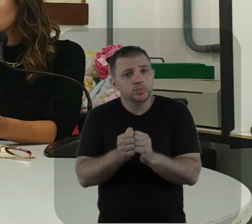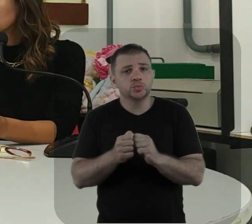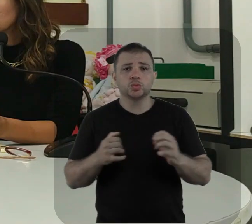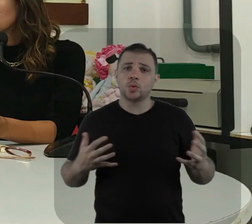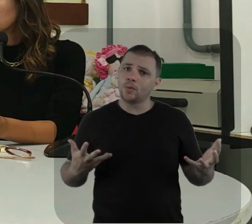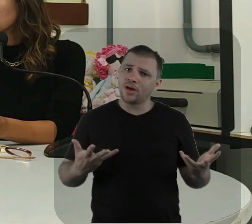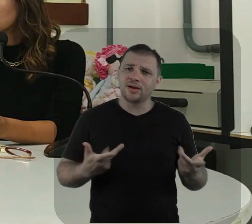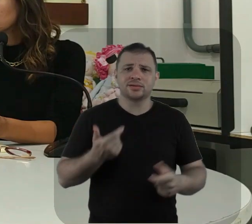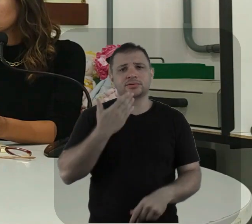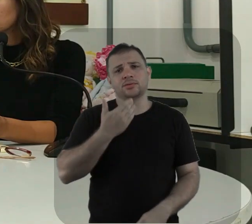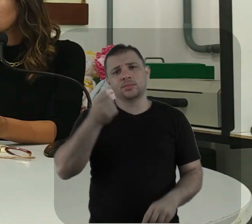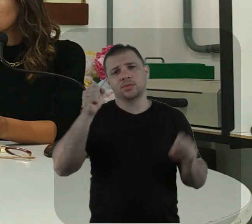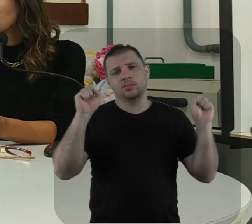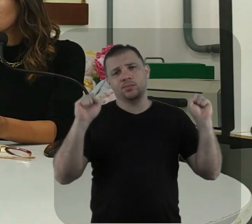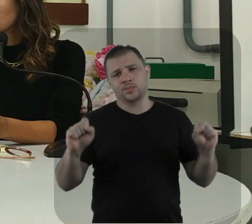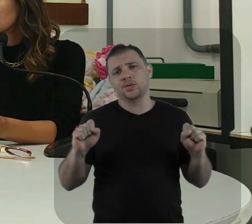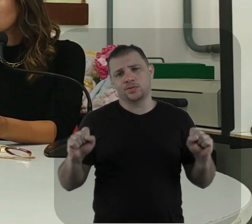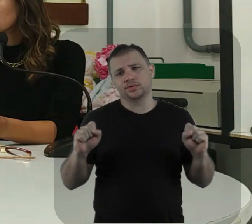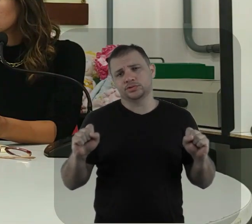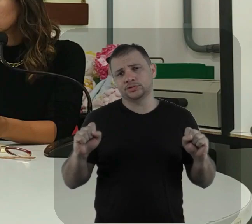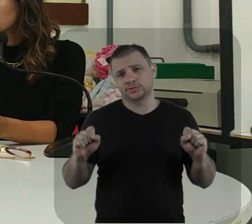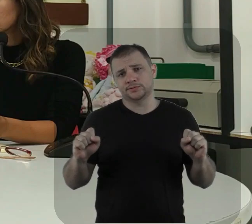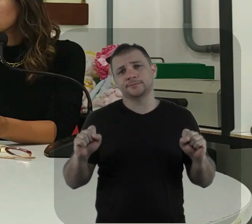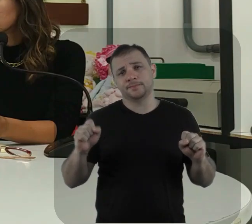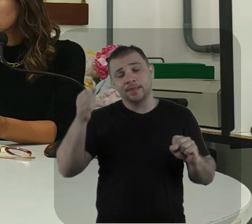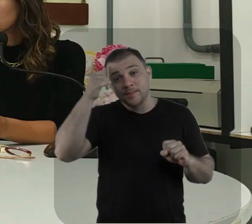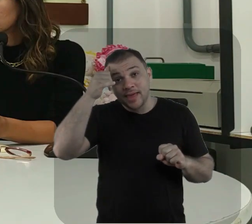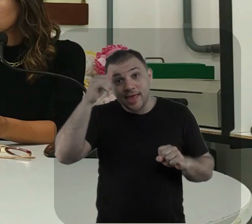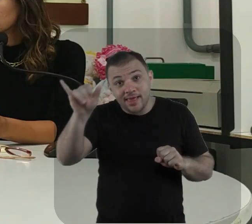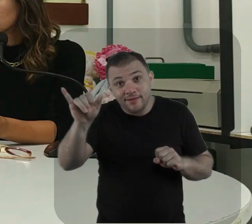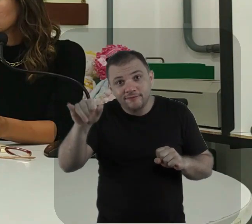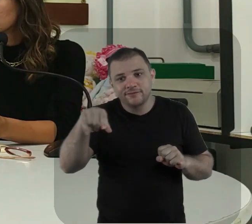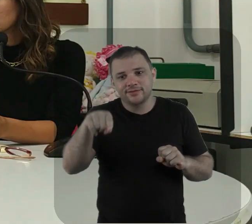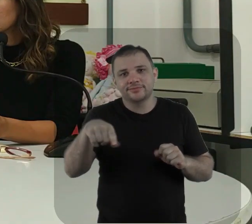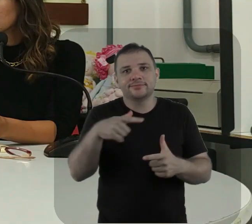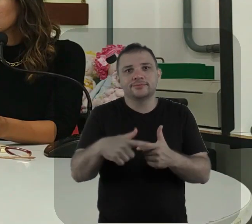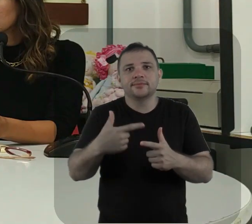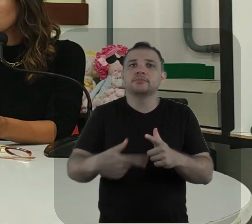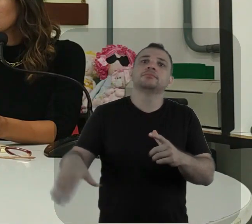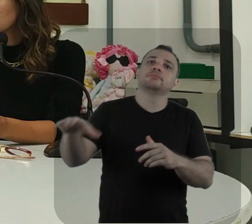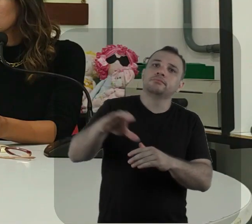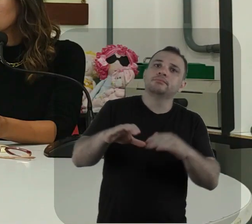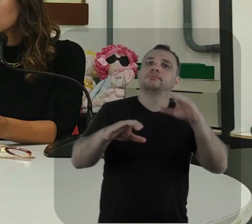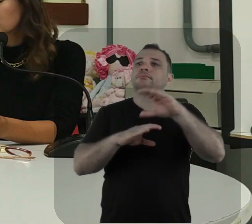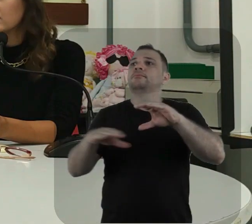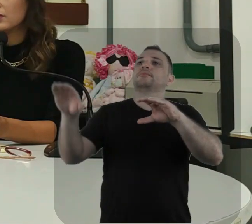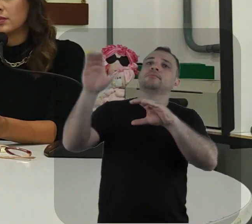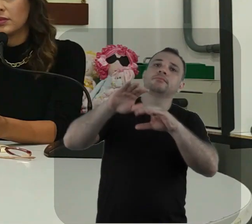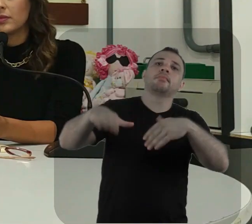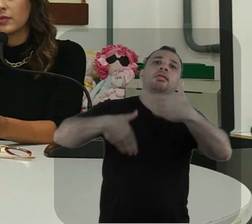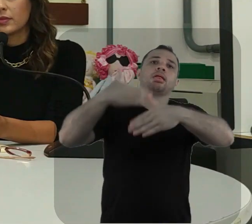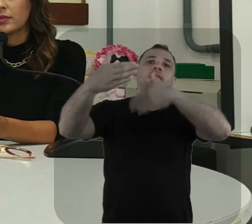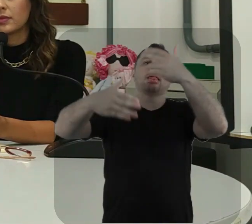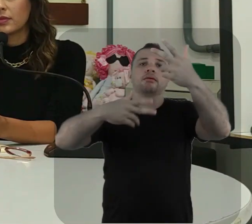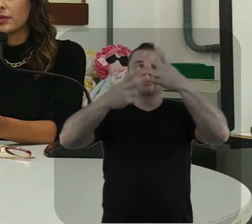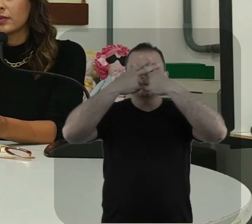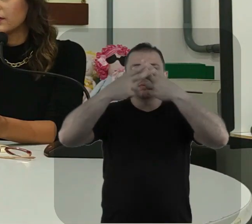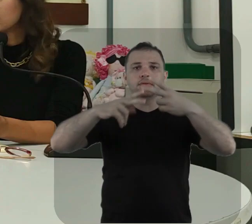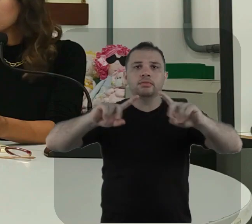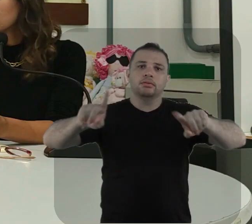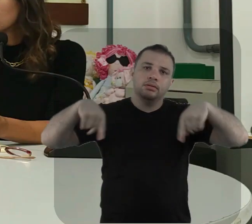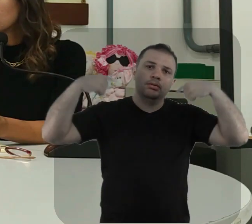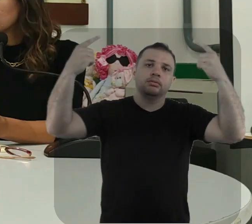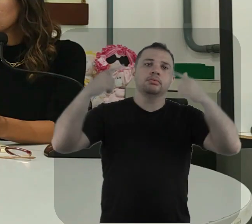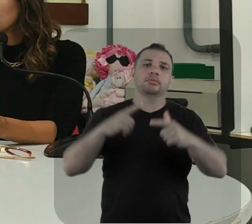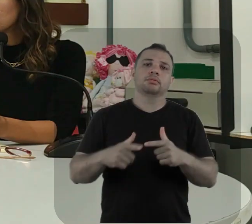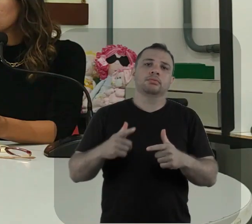serem resolvidos, sanados, né, sem a coisa, né, se desdobrar e podendo ter